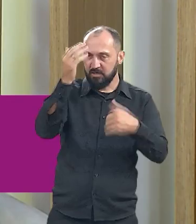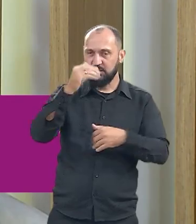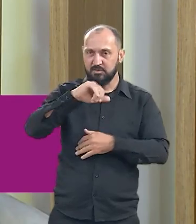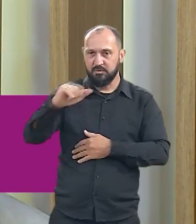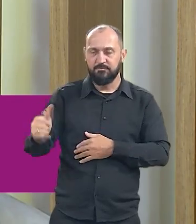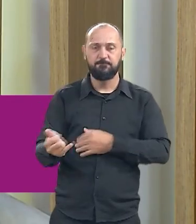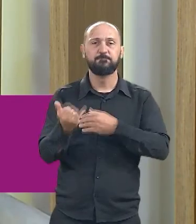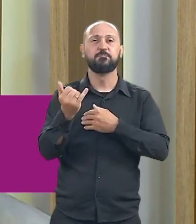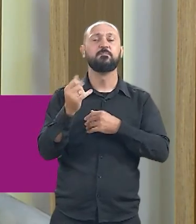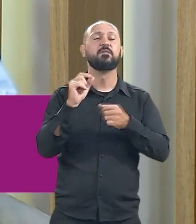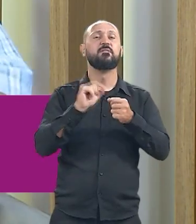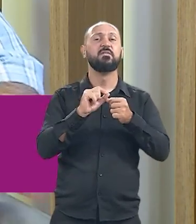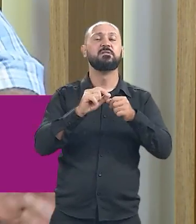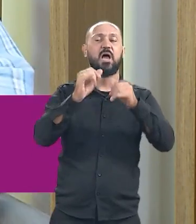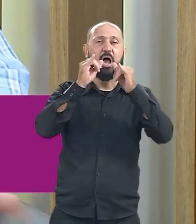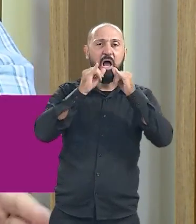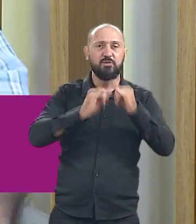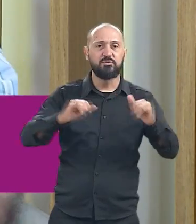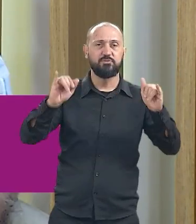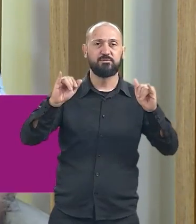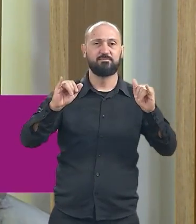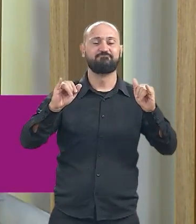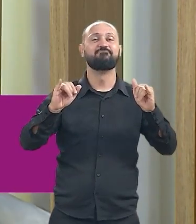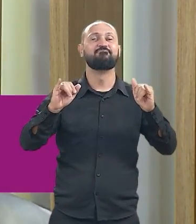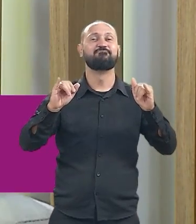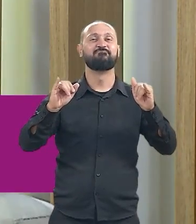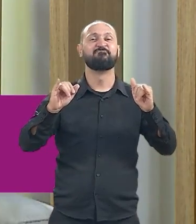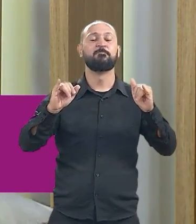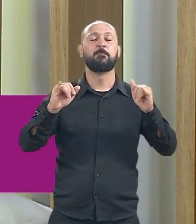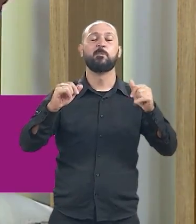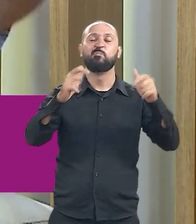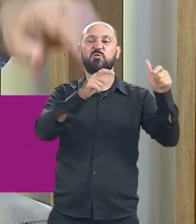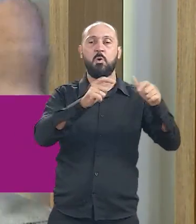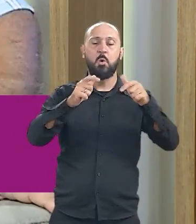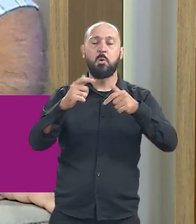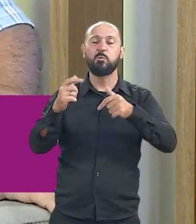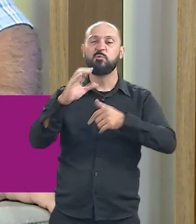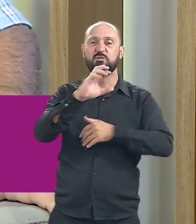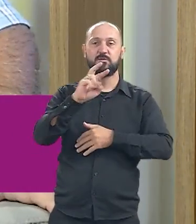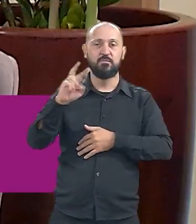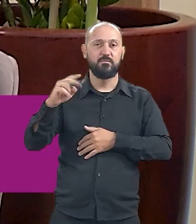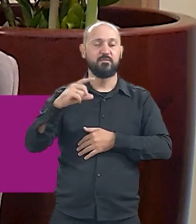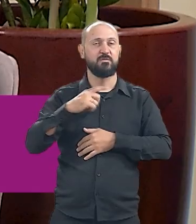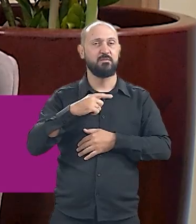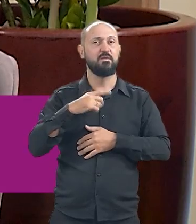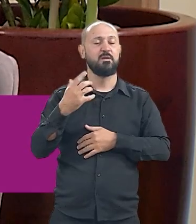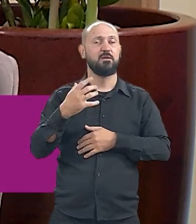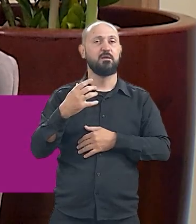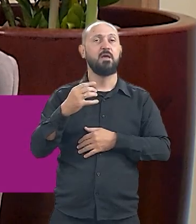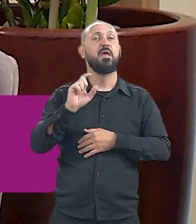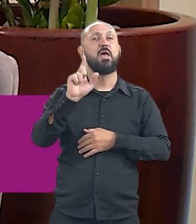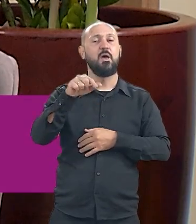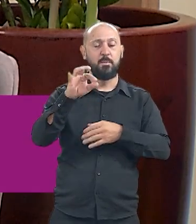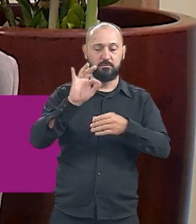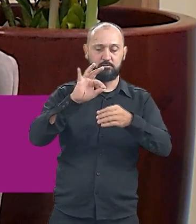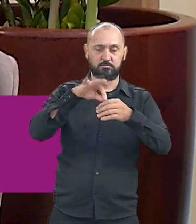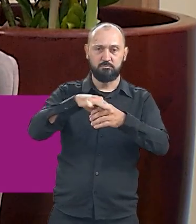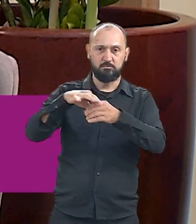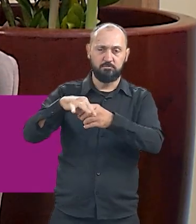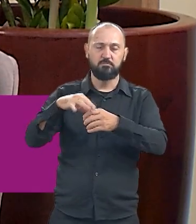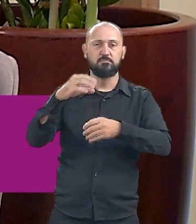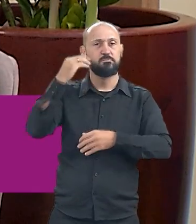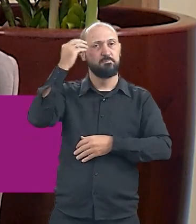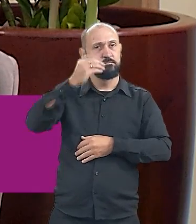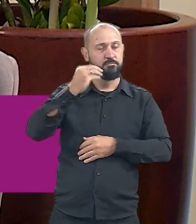divulgação, né, dos canais que o CVV tem. É uma semeadura. Certo. E na sua experiência, enquanto alguém que